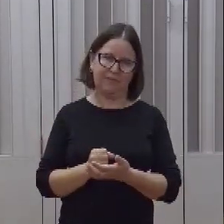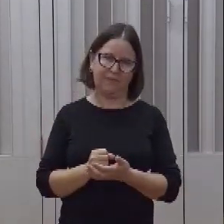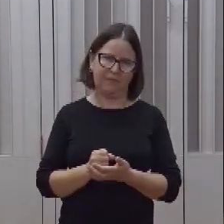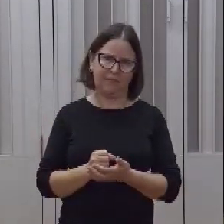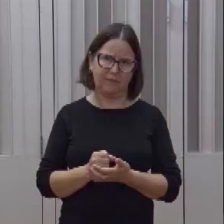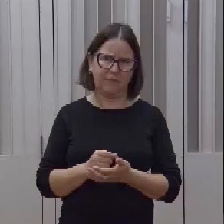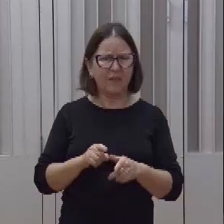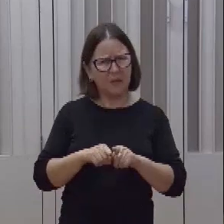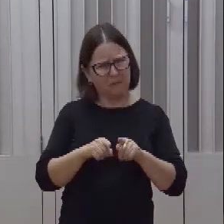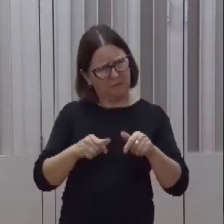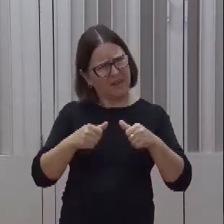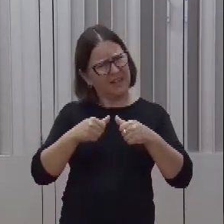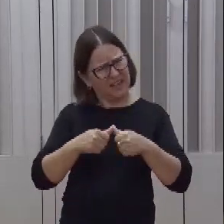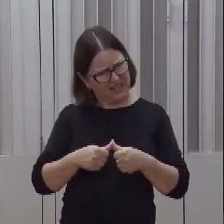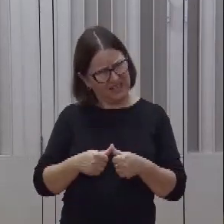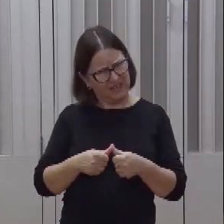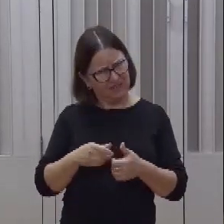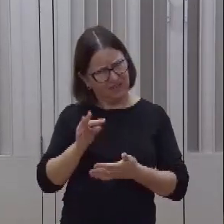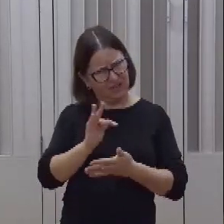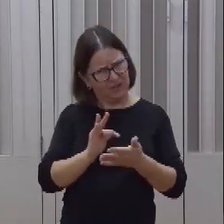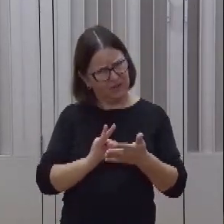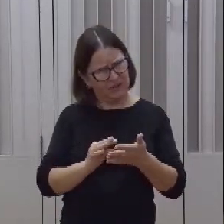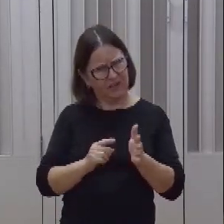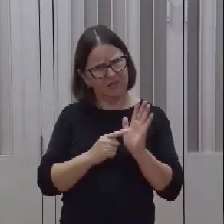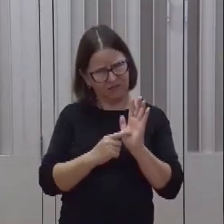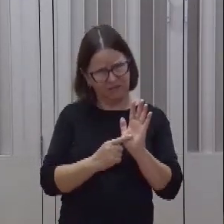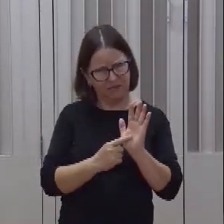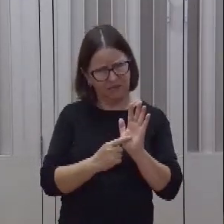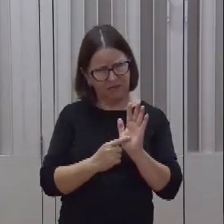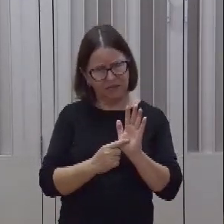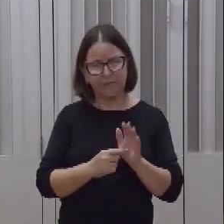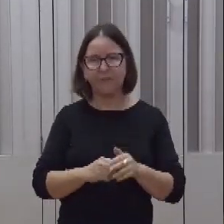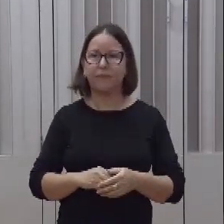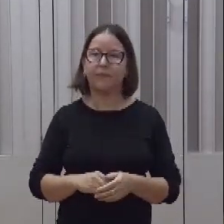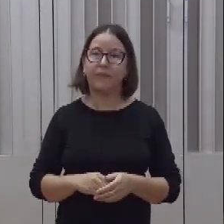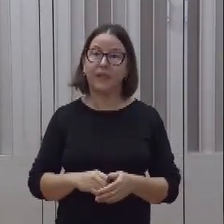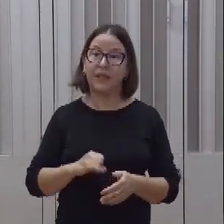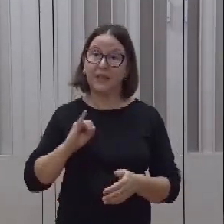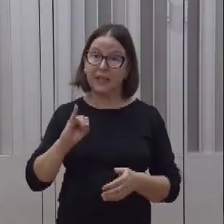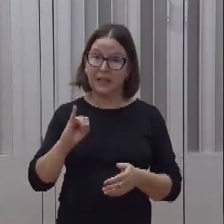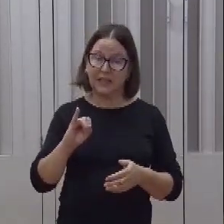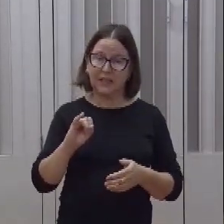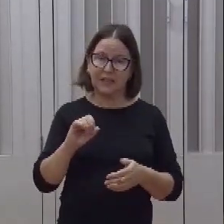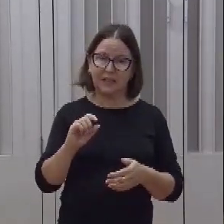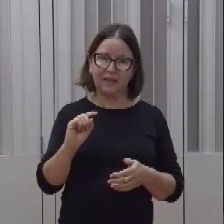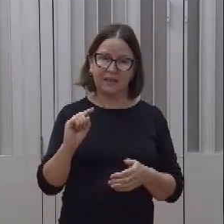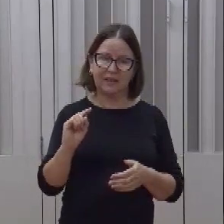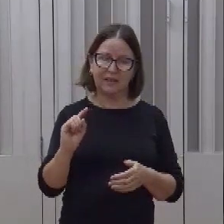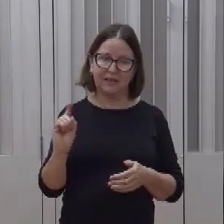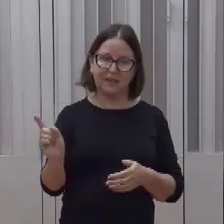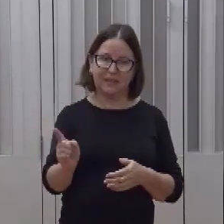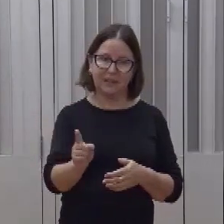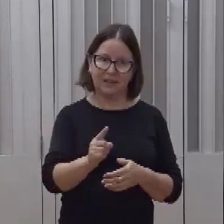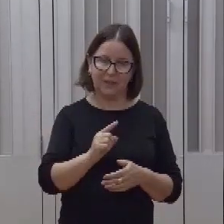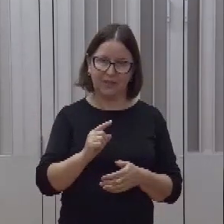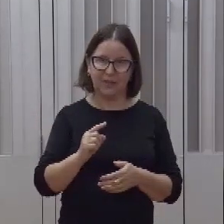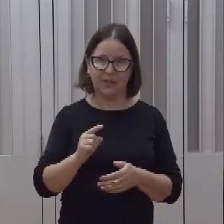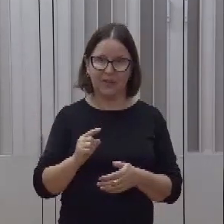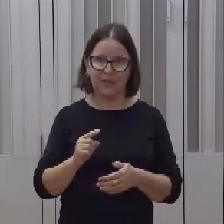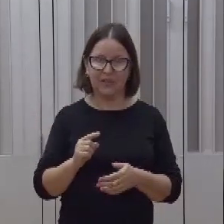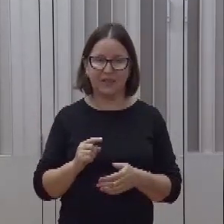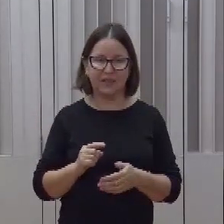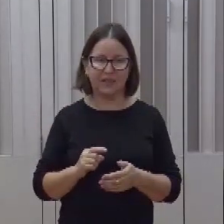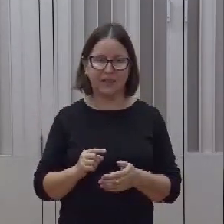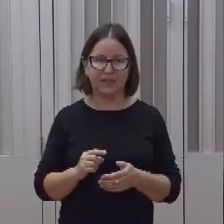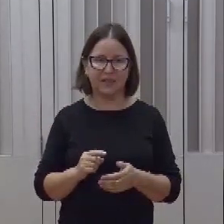Mas é isso que o texto está dizendo? Se mantivermos essa interpretação de perda da salvação, como é